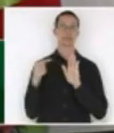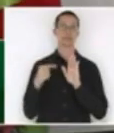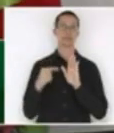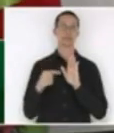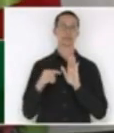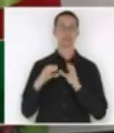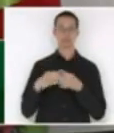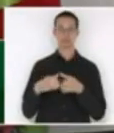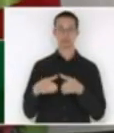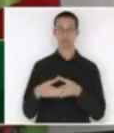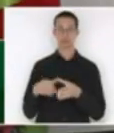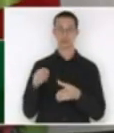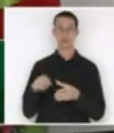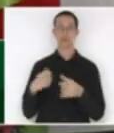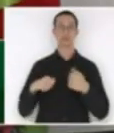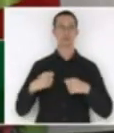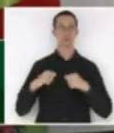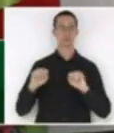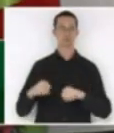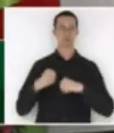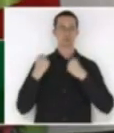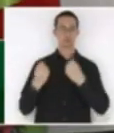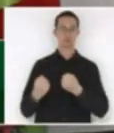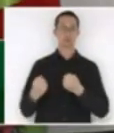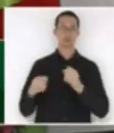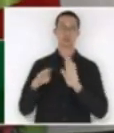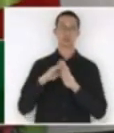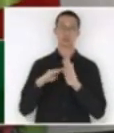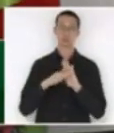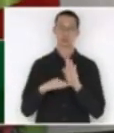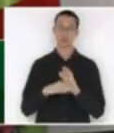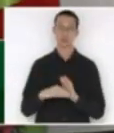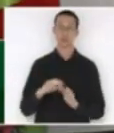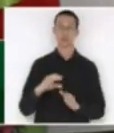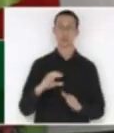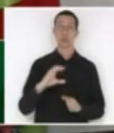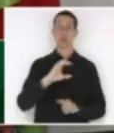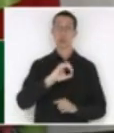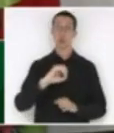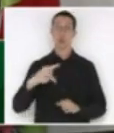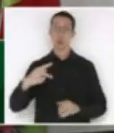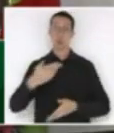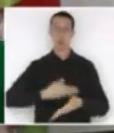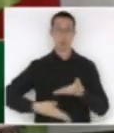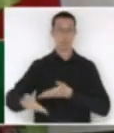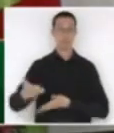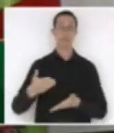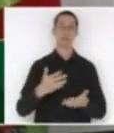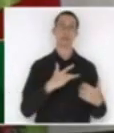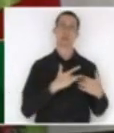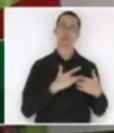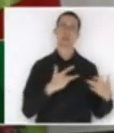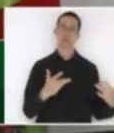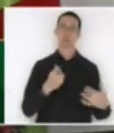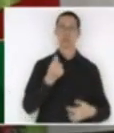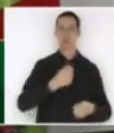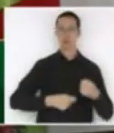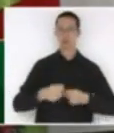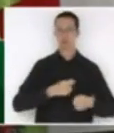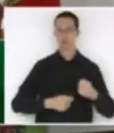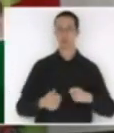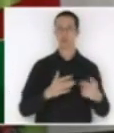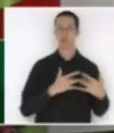se fortalecer nesse viés do cooperativismo solidário, da economia solidária, que não